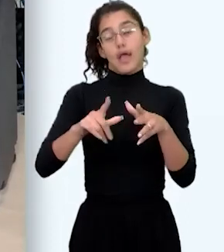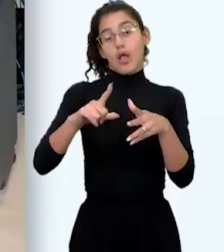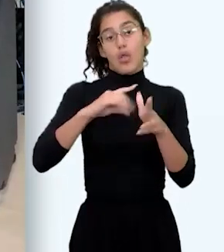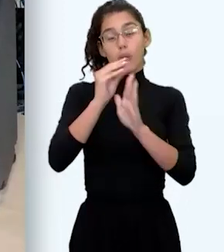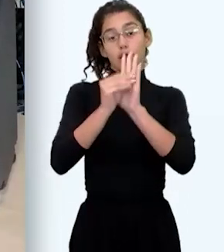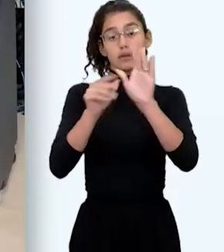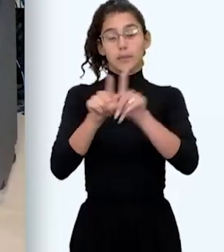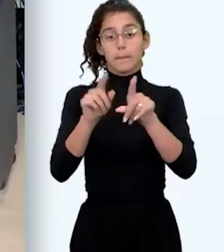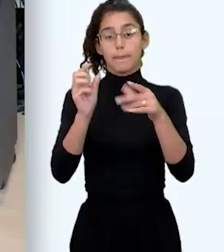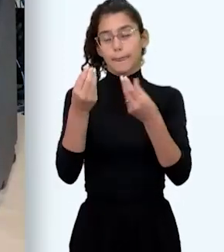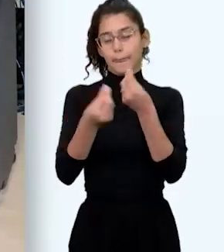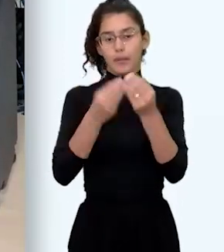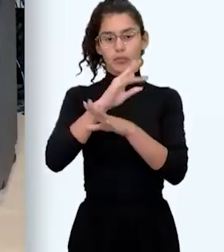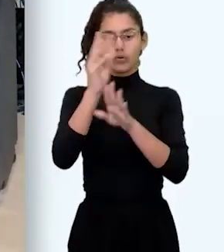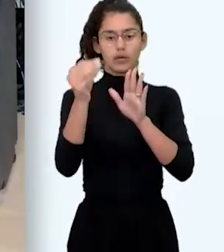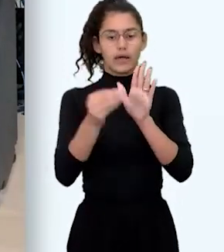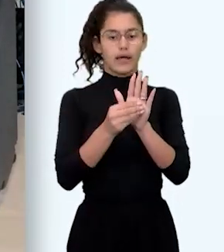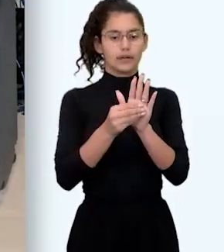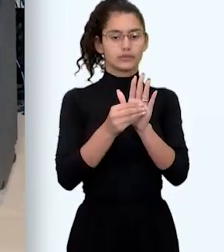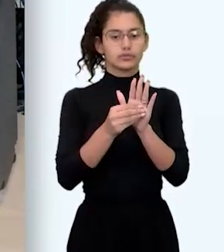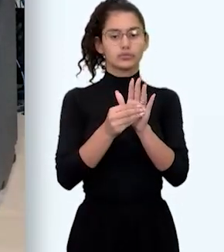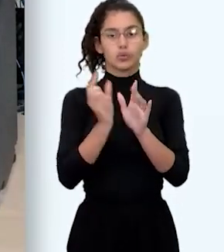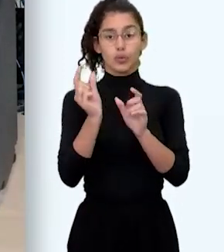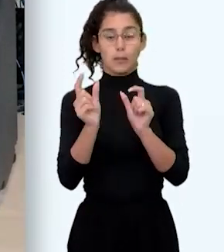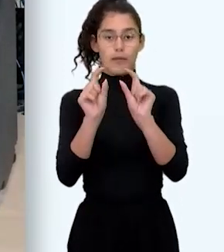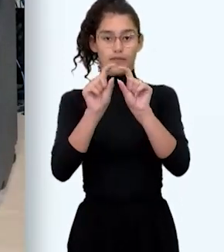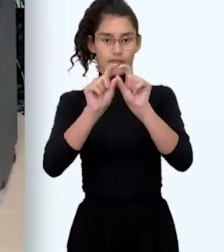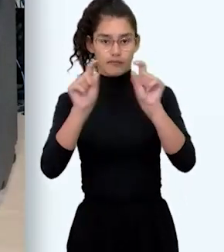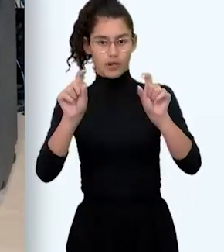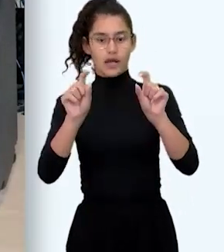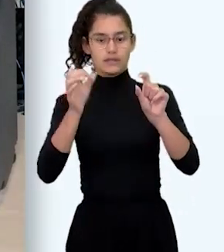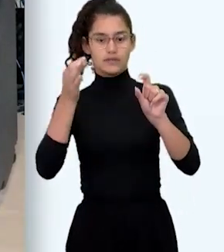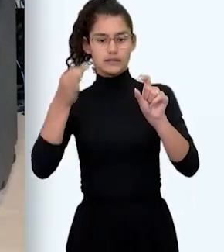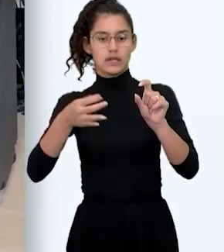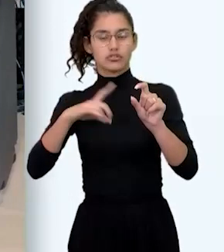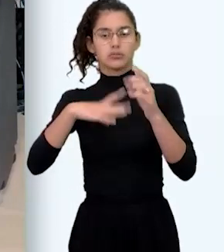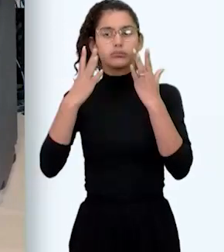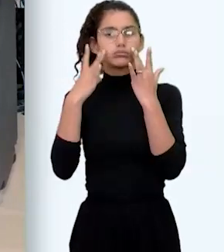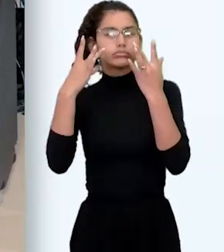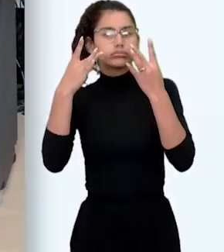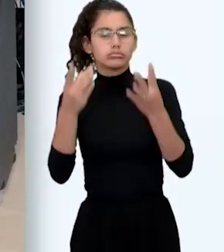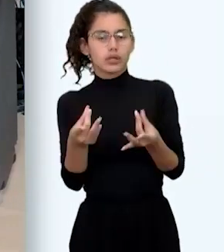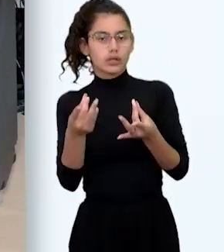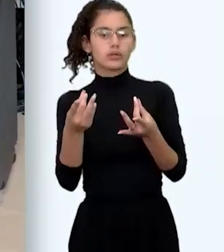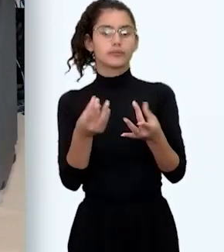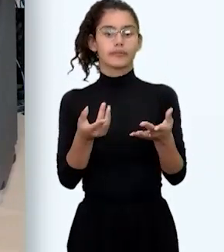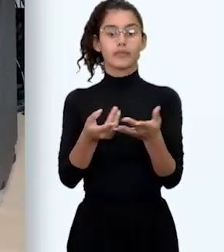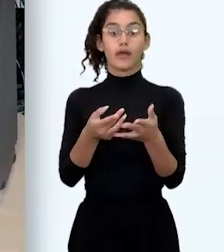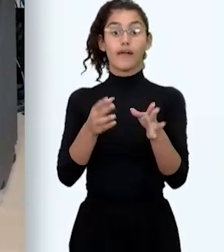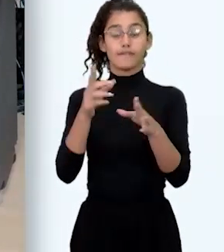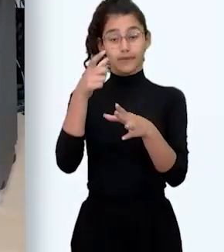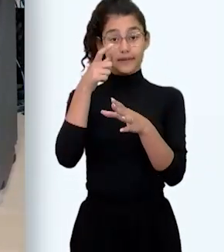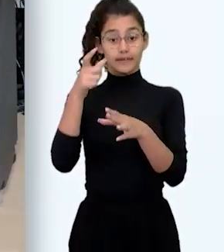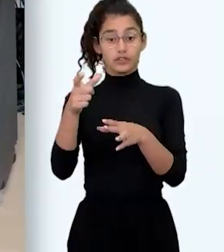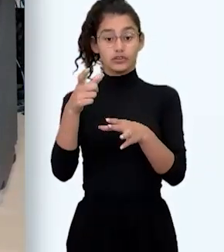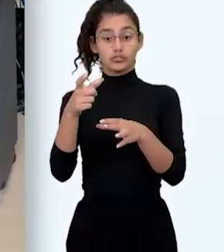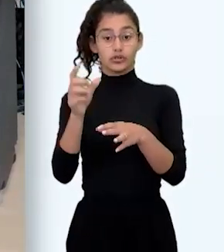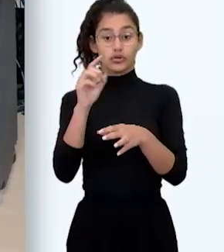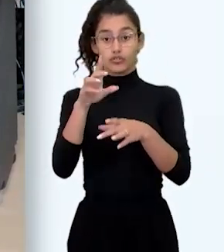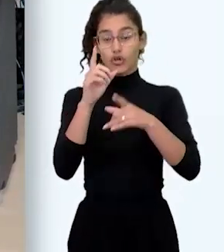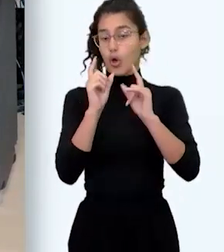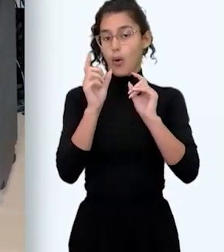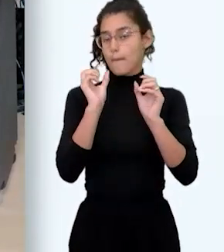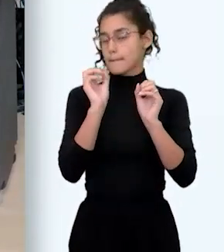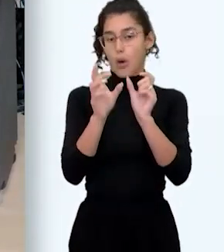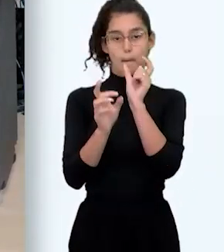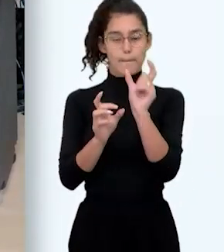se ele colocasse uma matéria, uma frase impactante, alguma coisa que chama a atenção, que aí você vai assistir diretamente